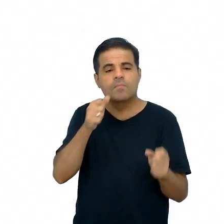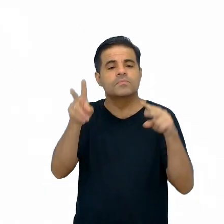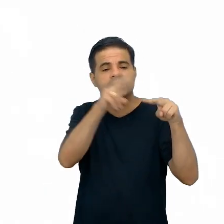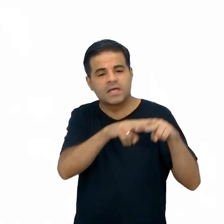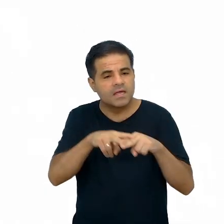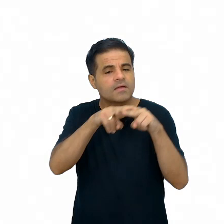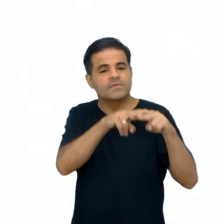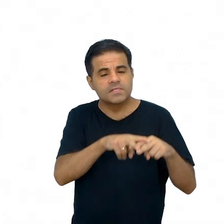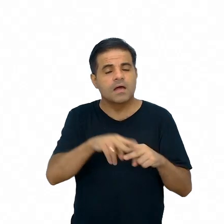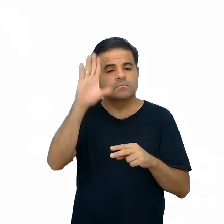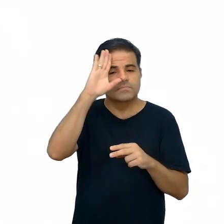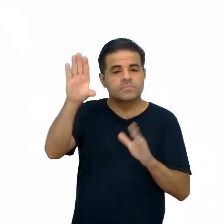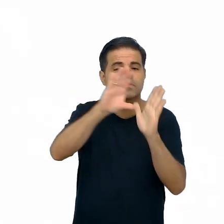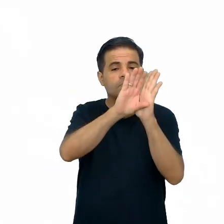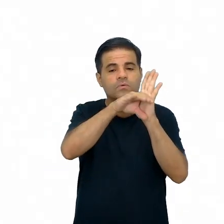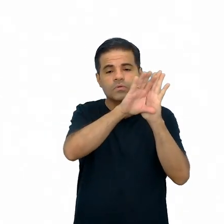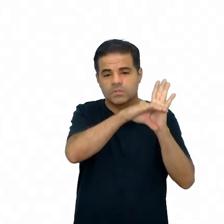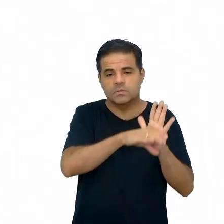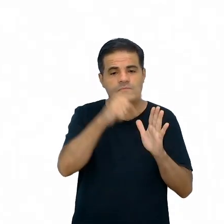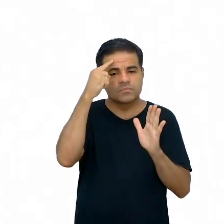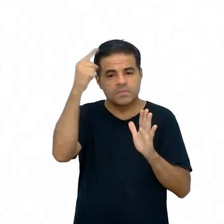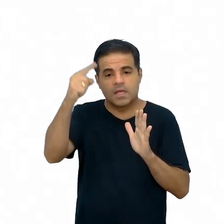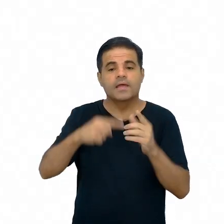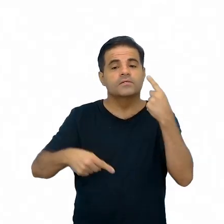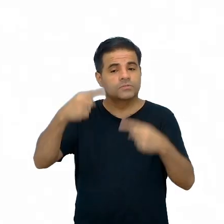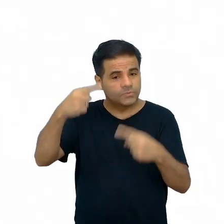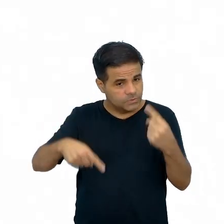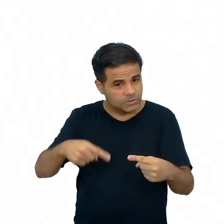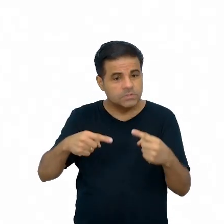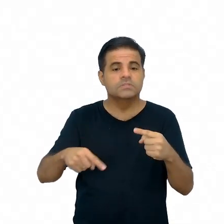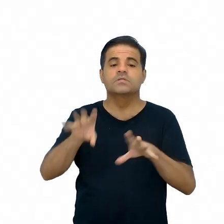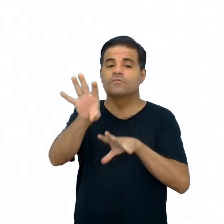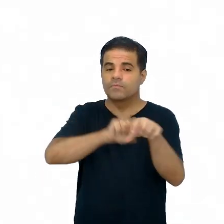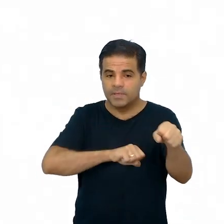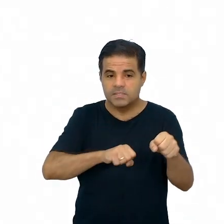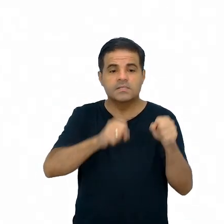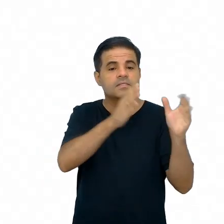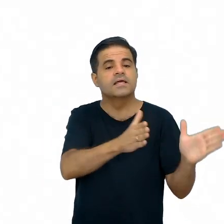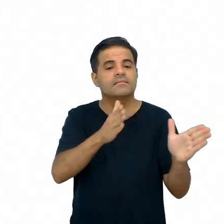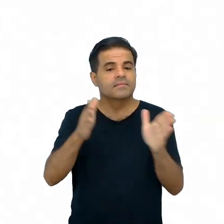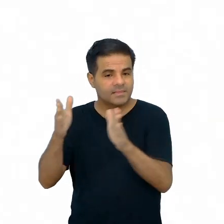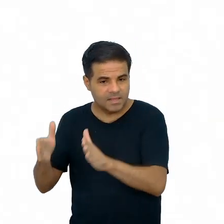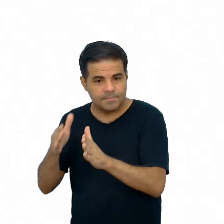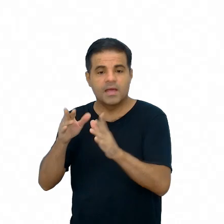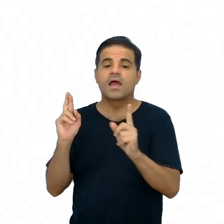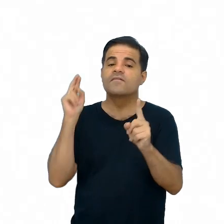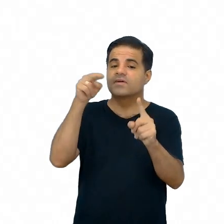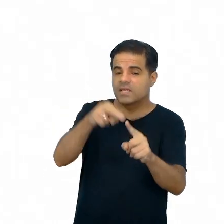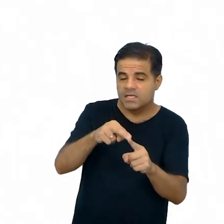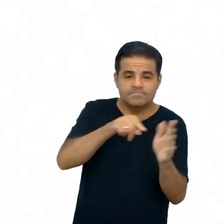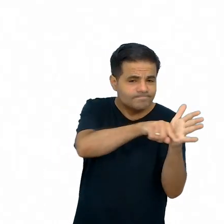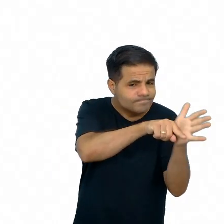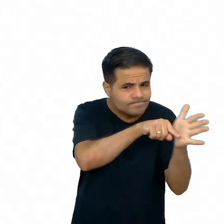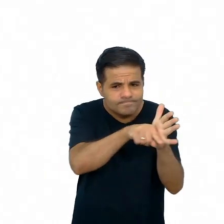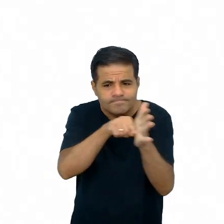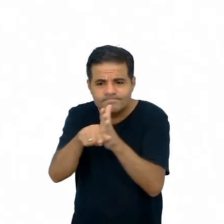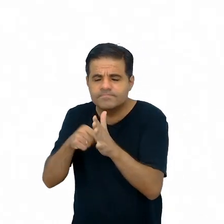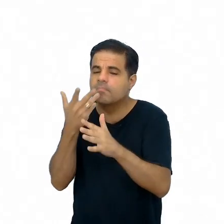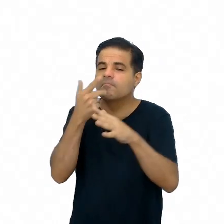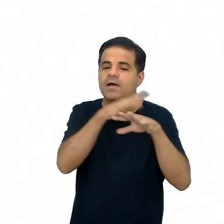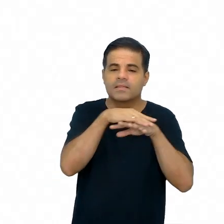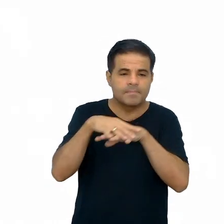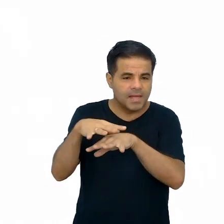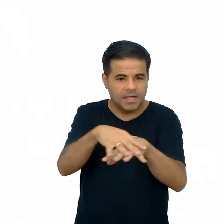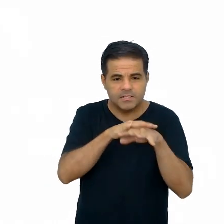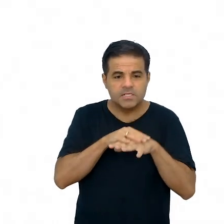os principais conceitos e ideias discutidas da formação de etapa referente à investigação